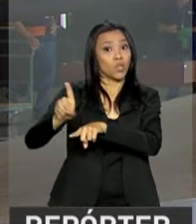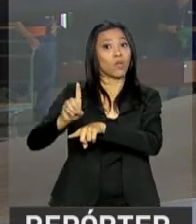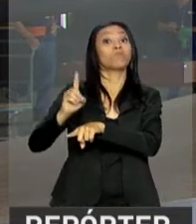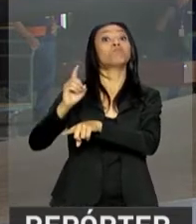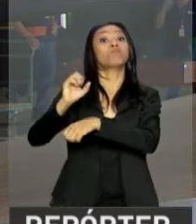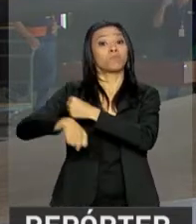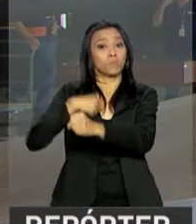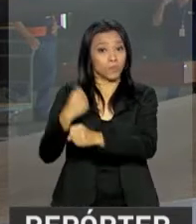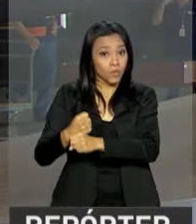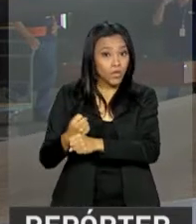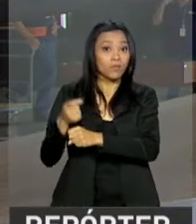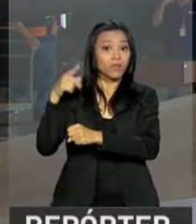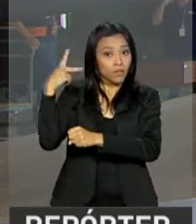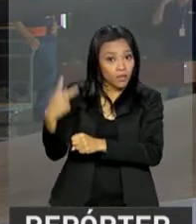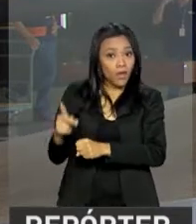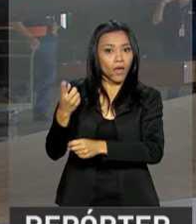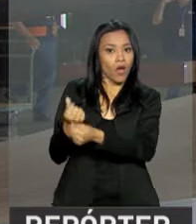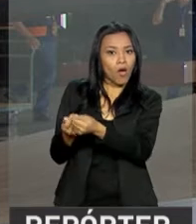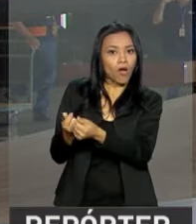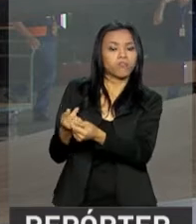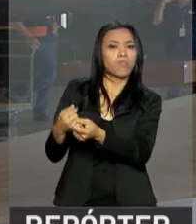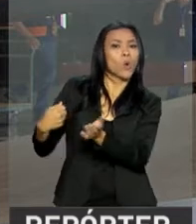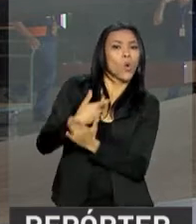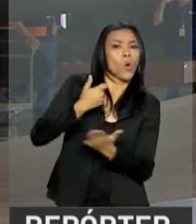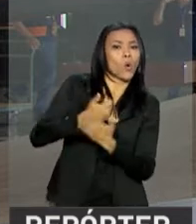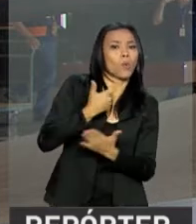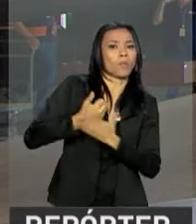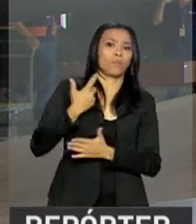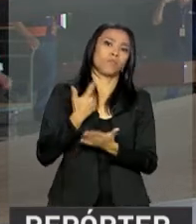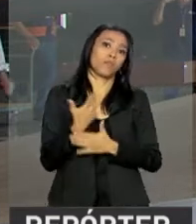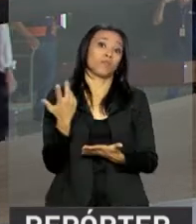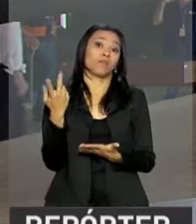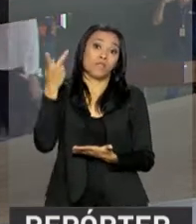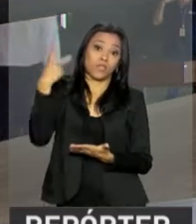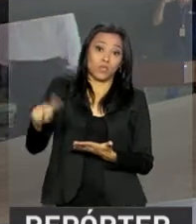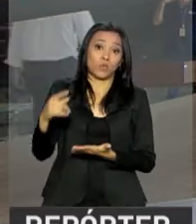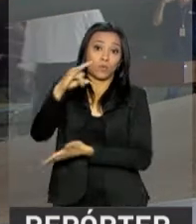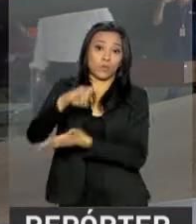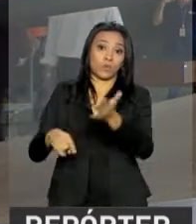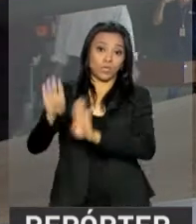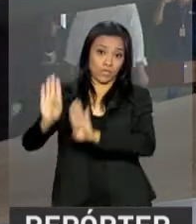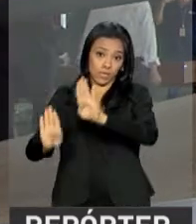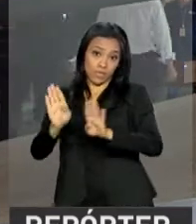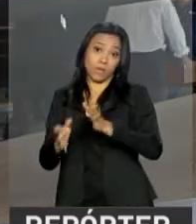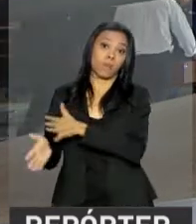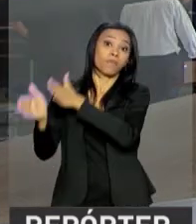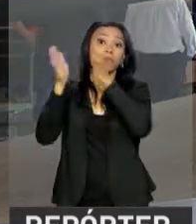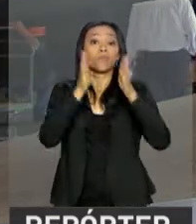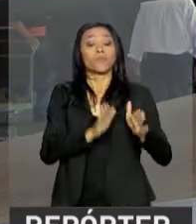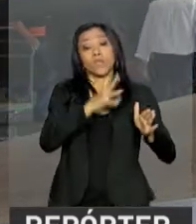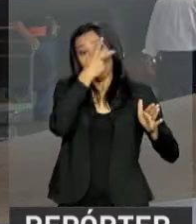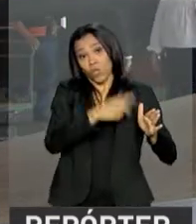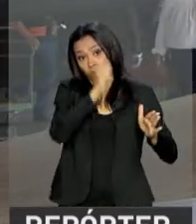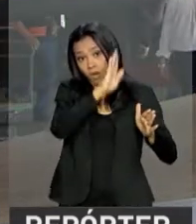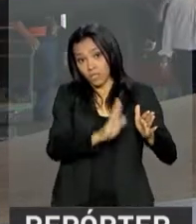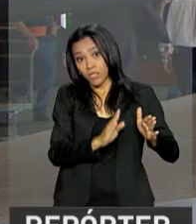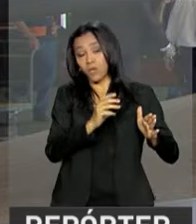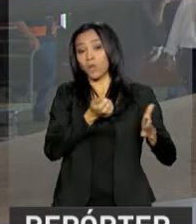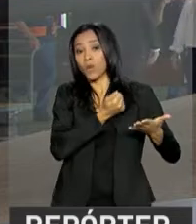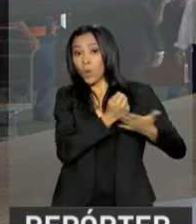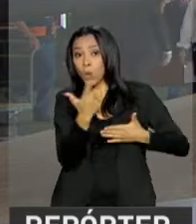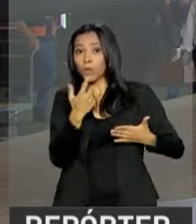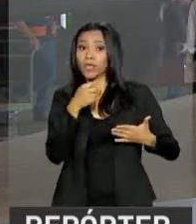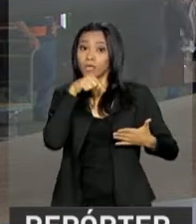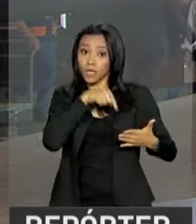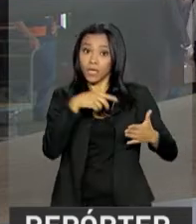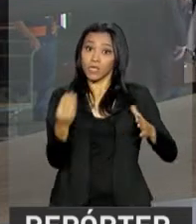ano, que é o total que o governo chileno compra em licitações públicas. Já no caso das compras brasileiras, como o acordo não inclui as